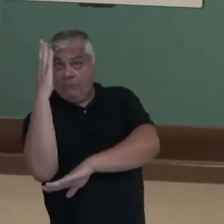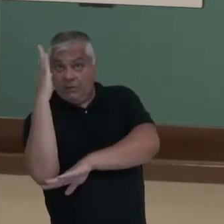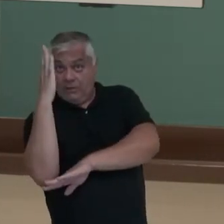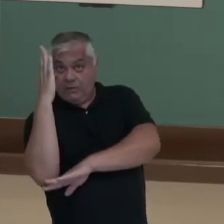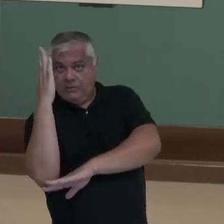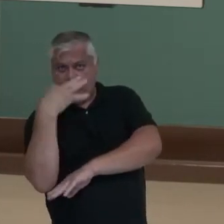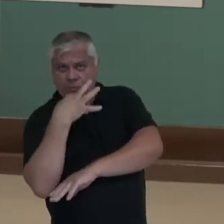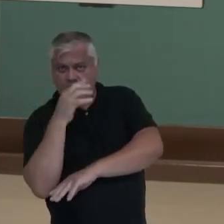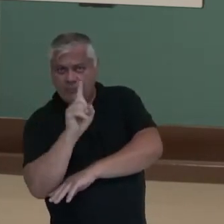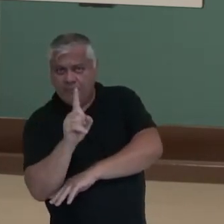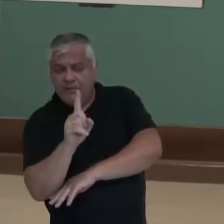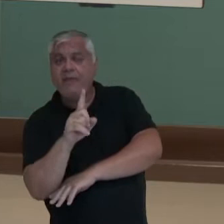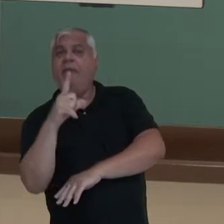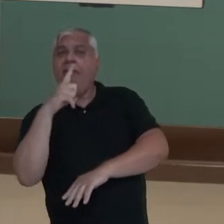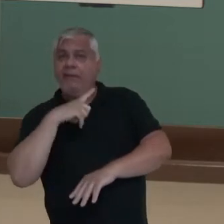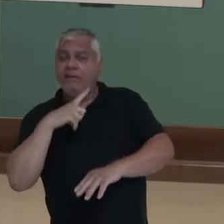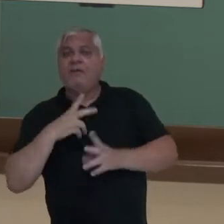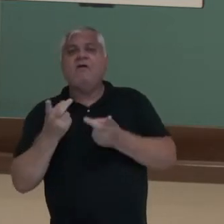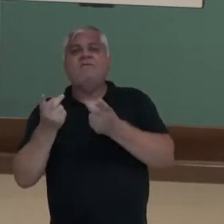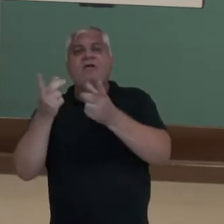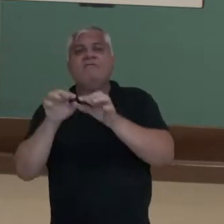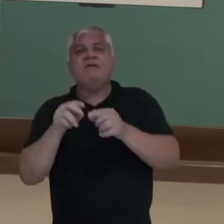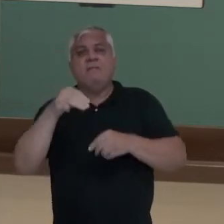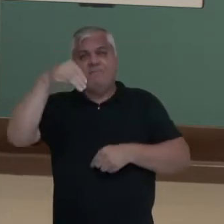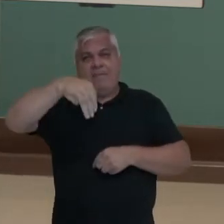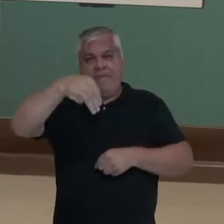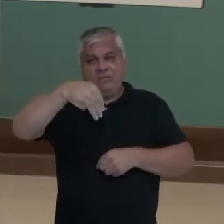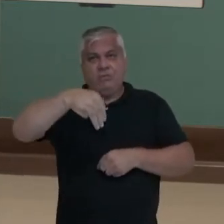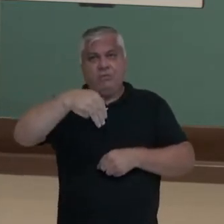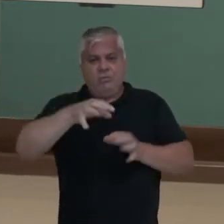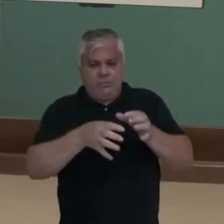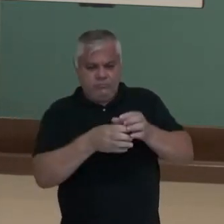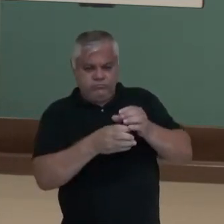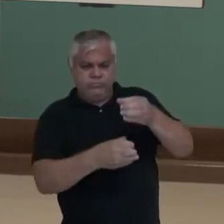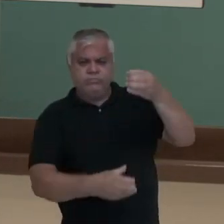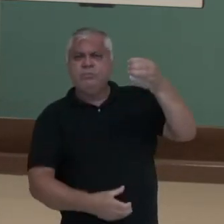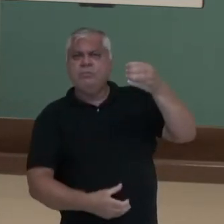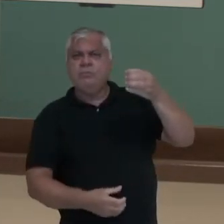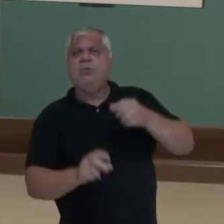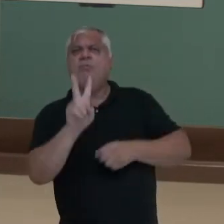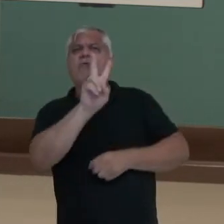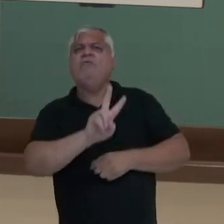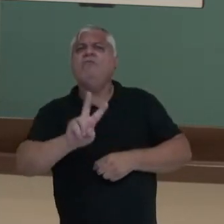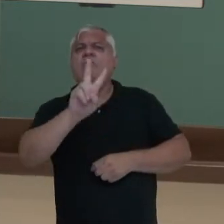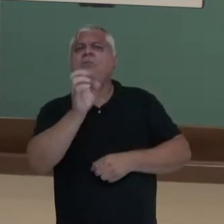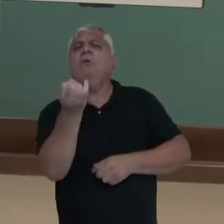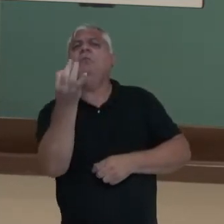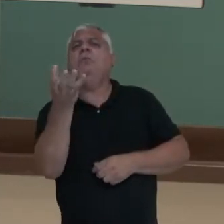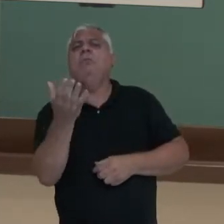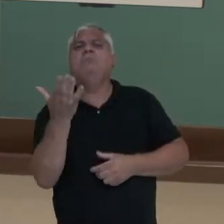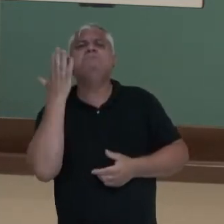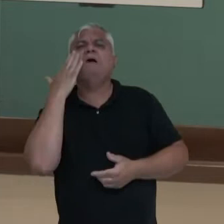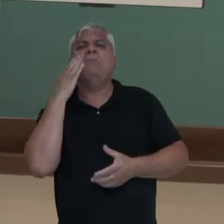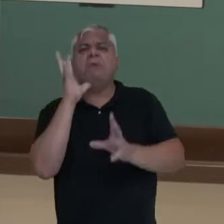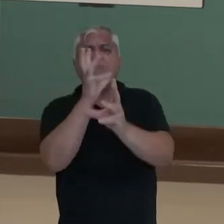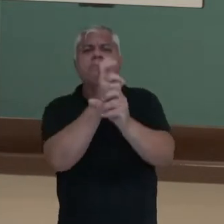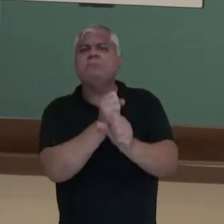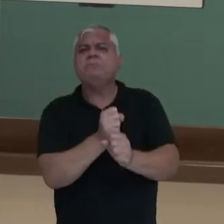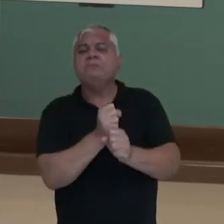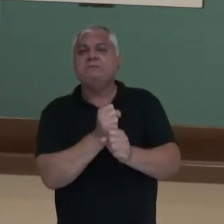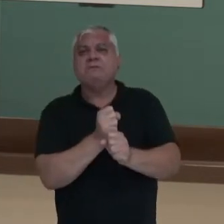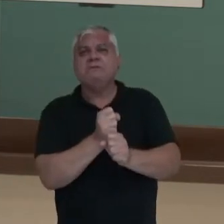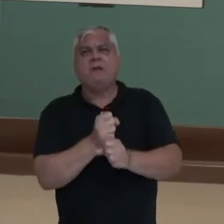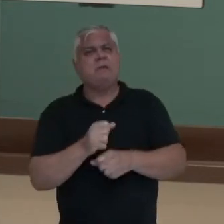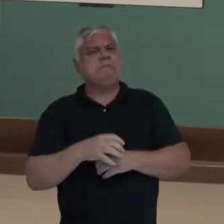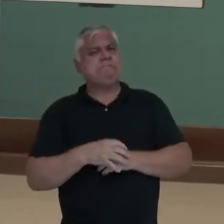não conhecem, ela é vendida em metro cúbico, mas como é que a gente determina o volume dela? Vocês já pensaram? Alguém vai dizer, professor, mas a